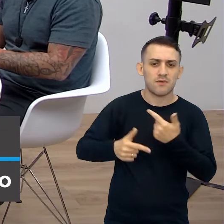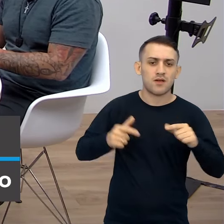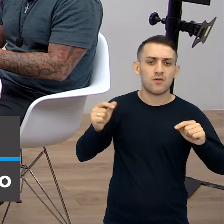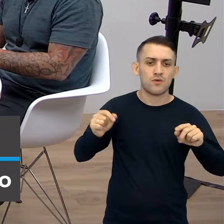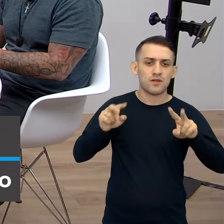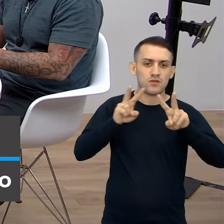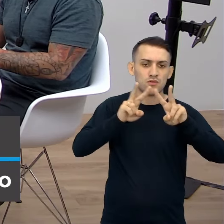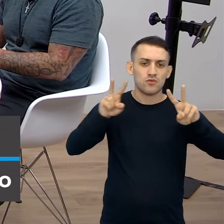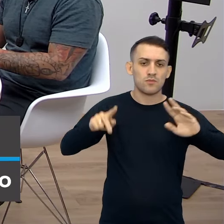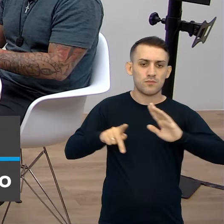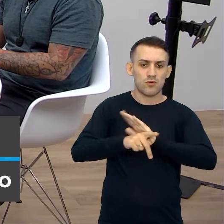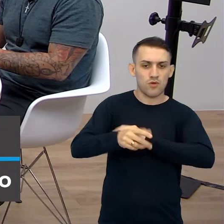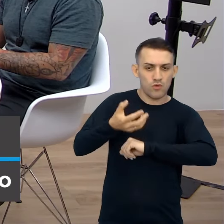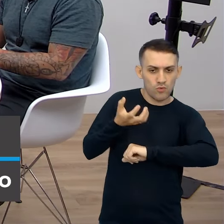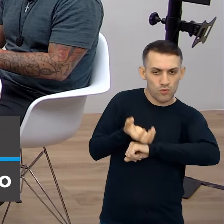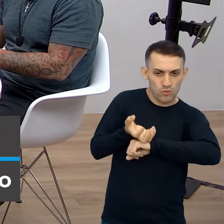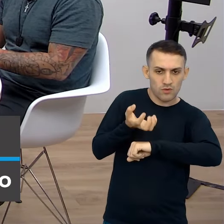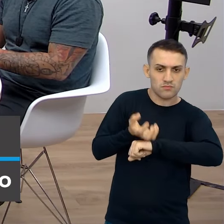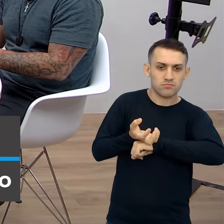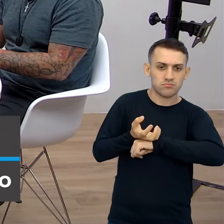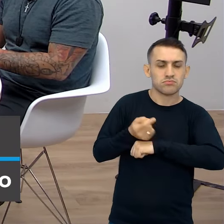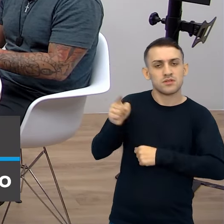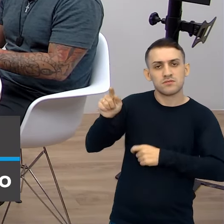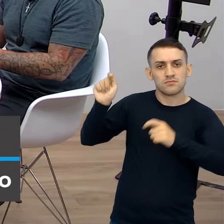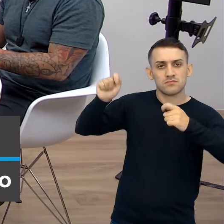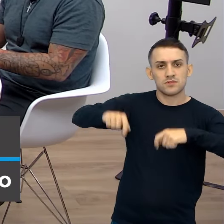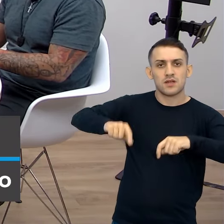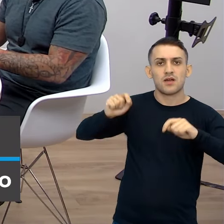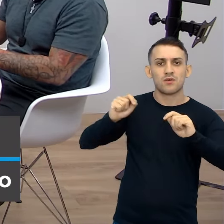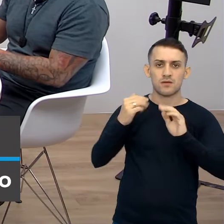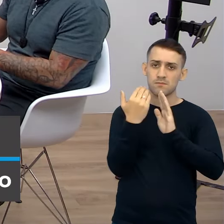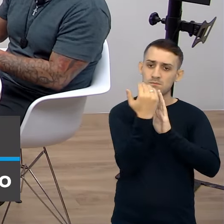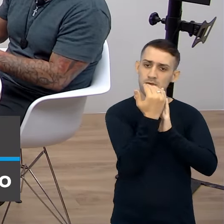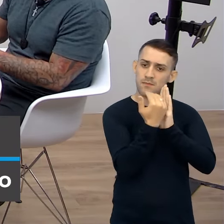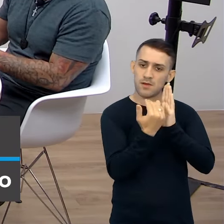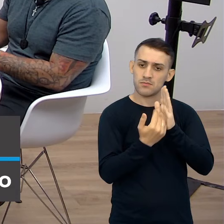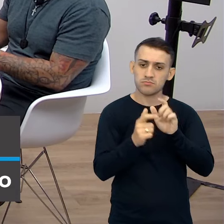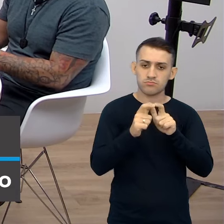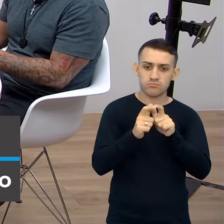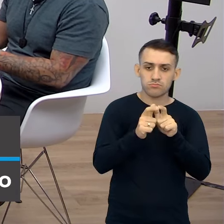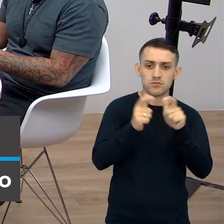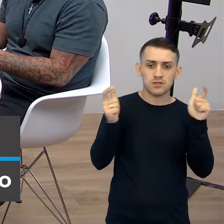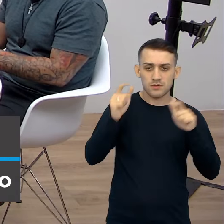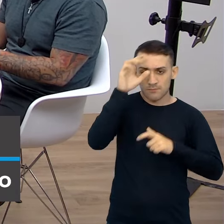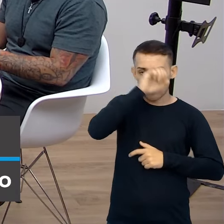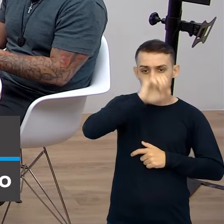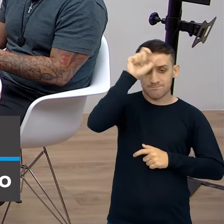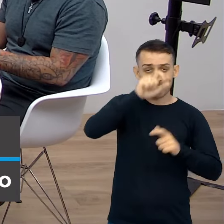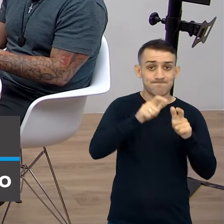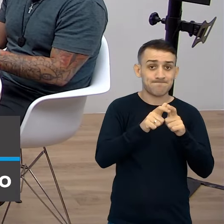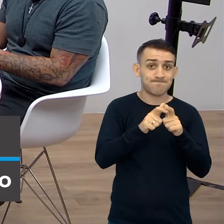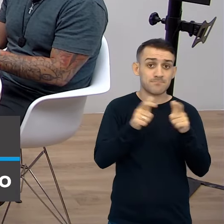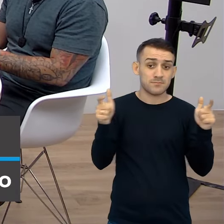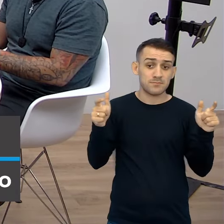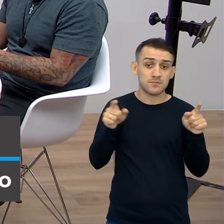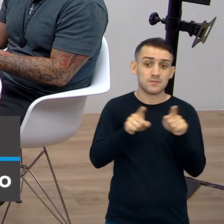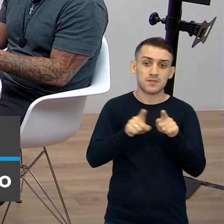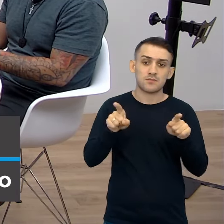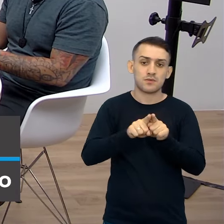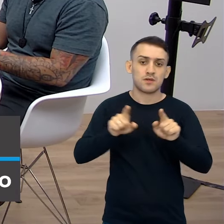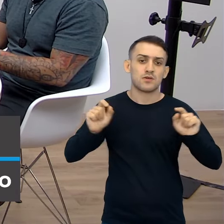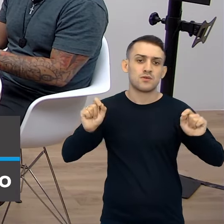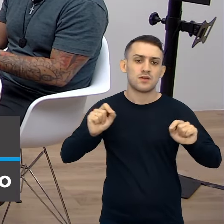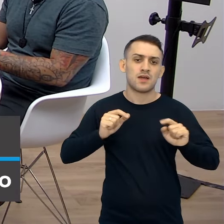falo que é um componente, ele amplia esse repertório, ele amplia essa aprendizagem. Aí